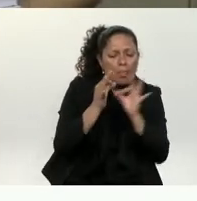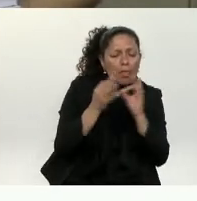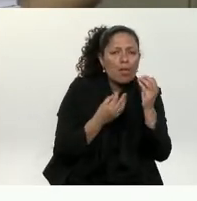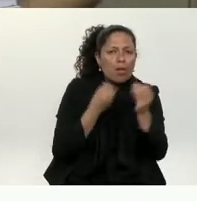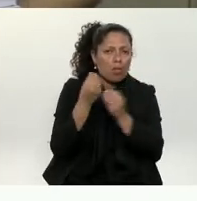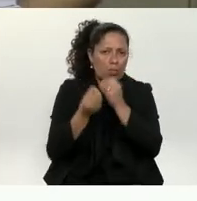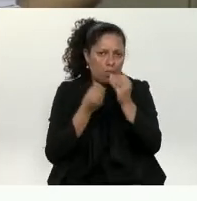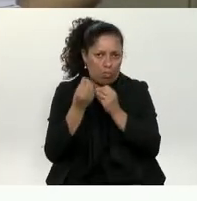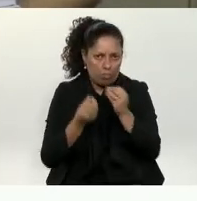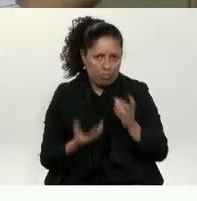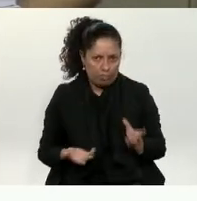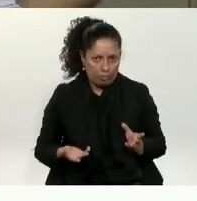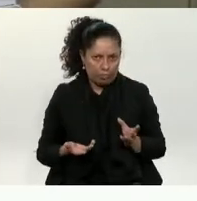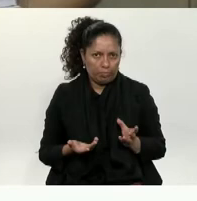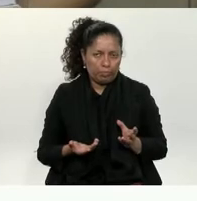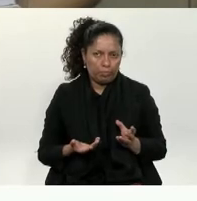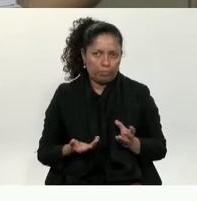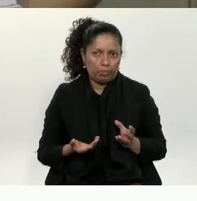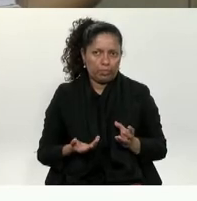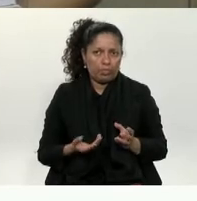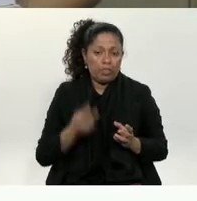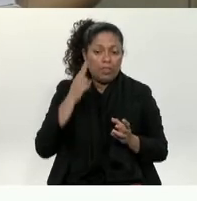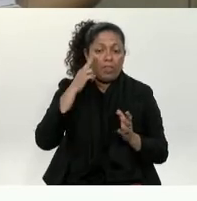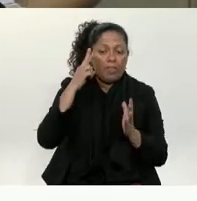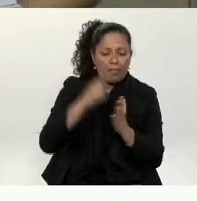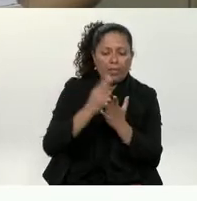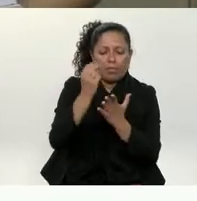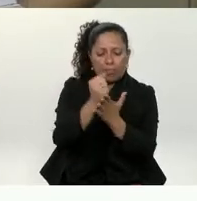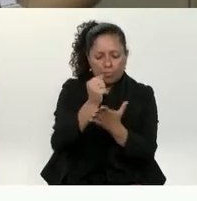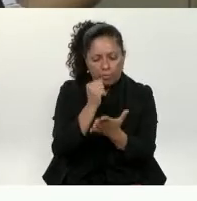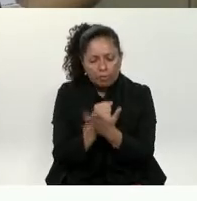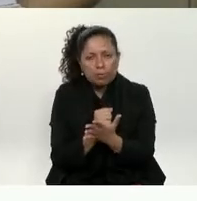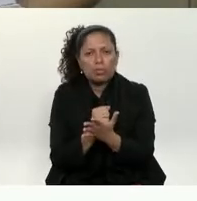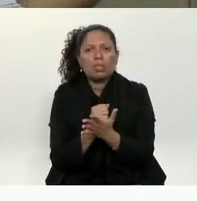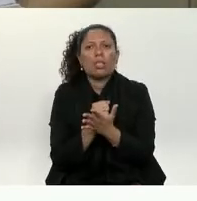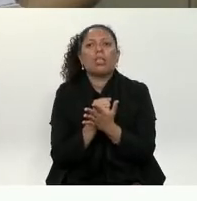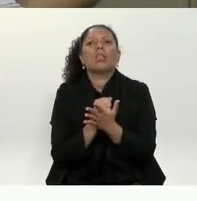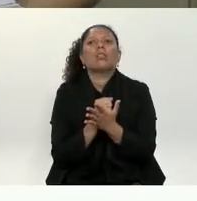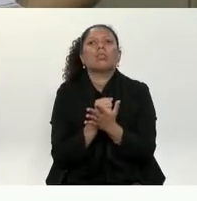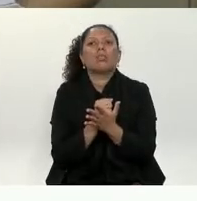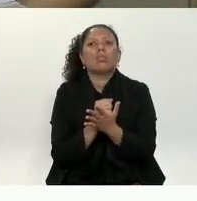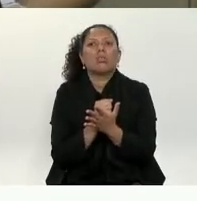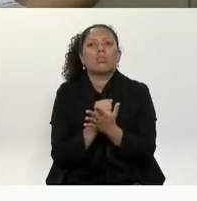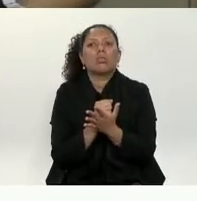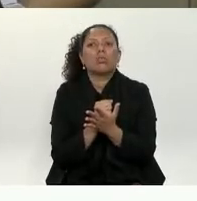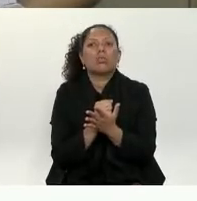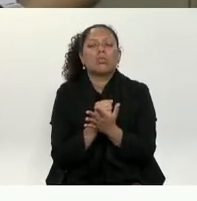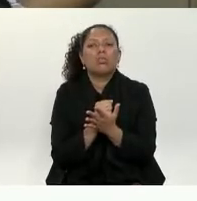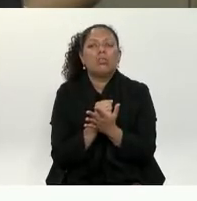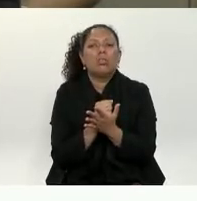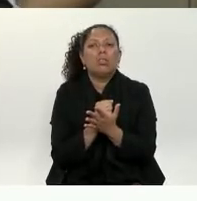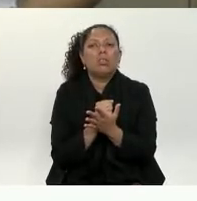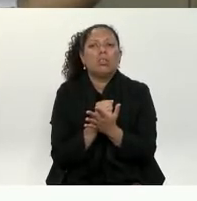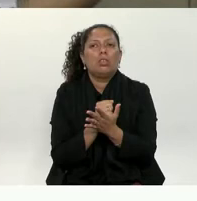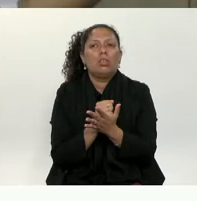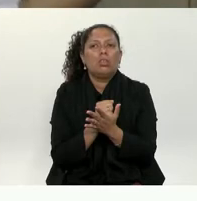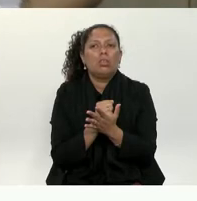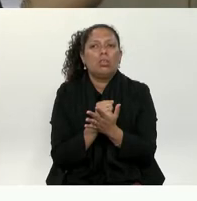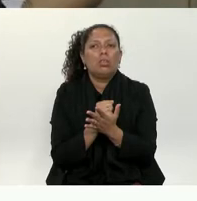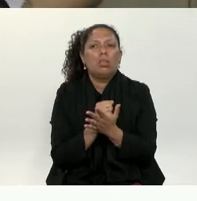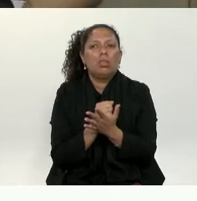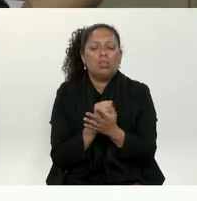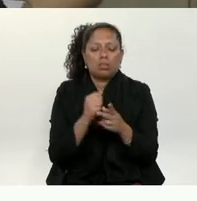também atribuir ali as penalidades, o contrato é todo realizado a seis mãos, né? Na verdade, a 4 mãos, o Estado e